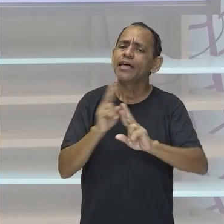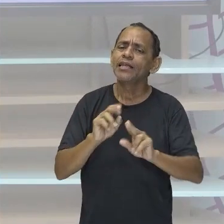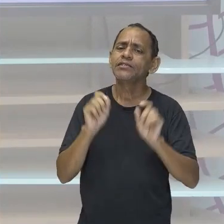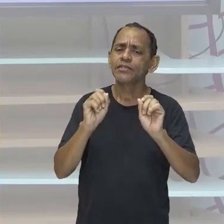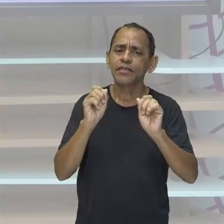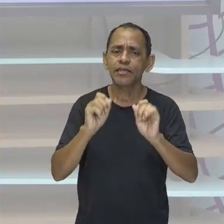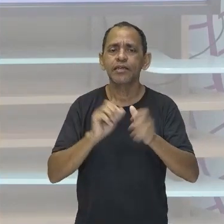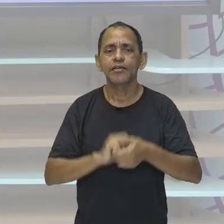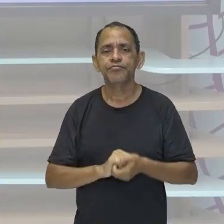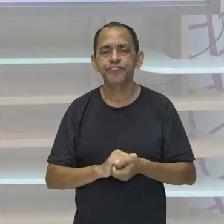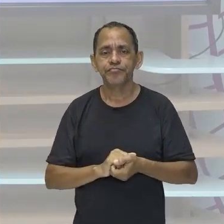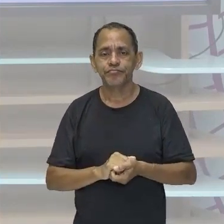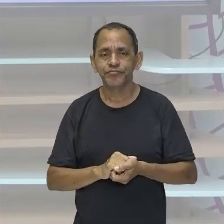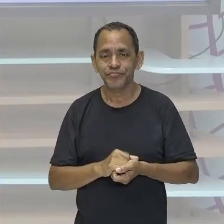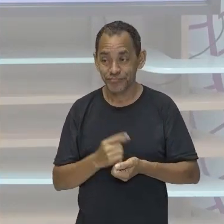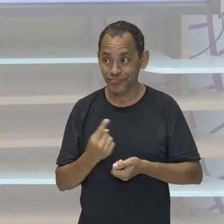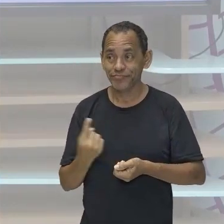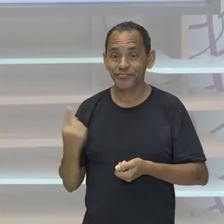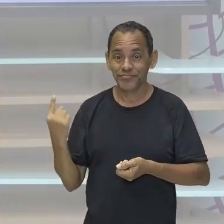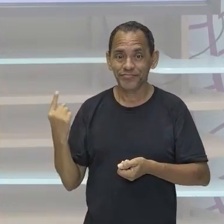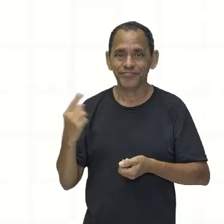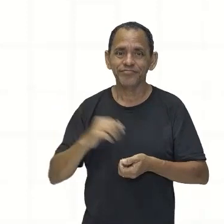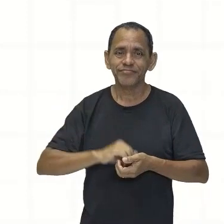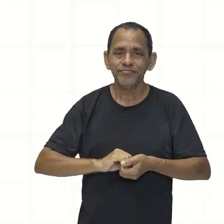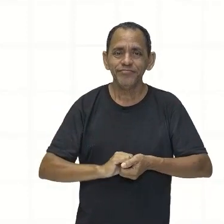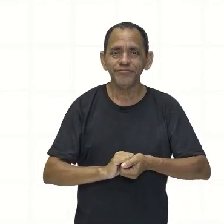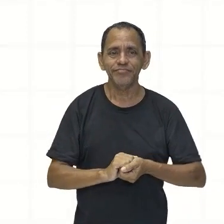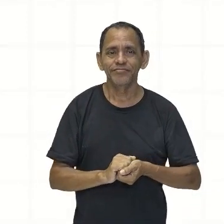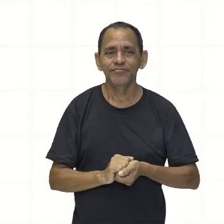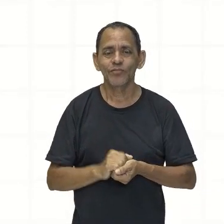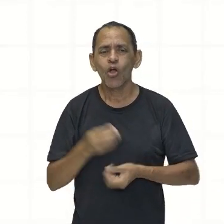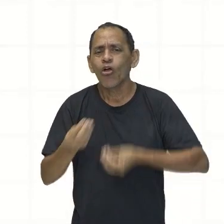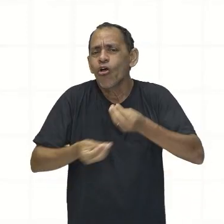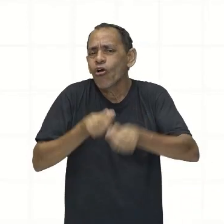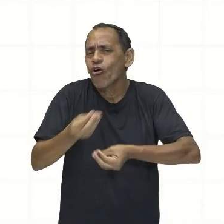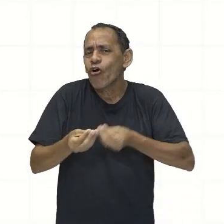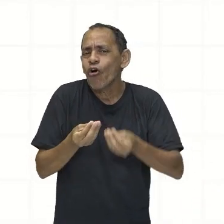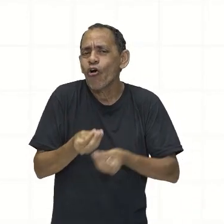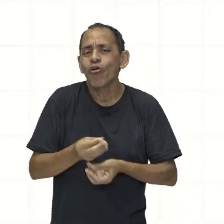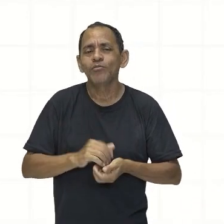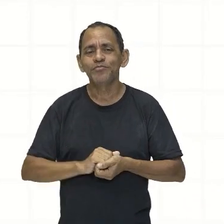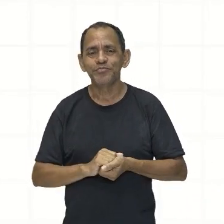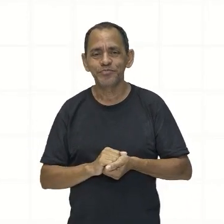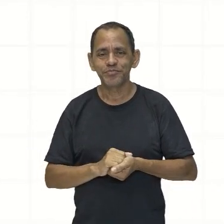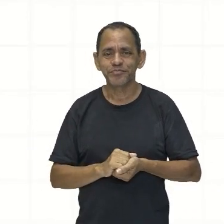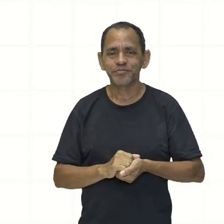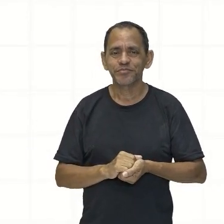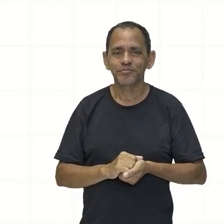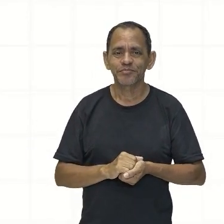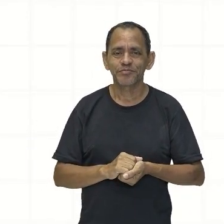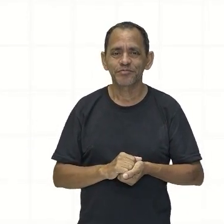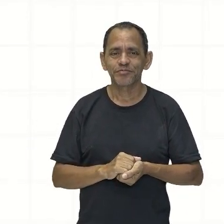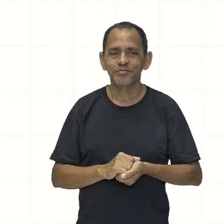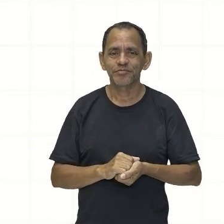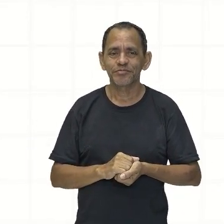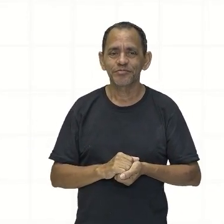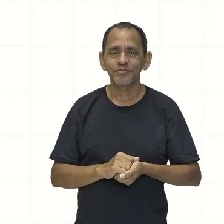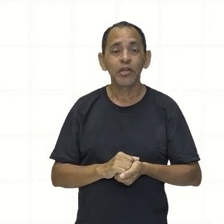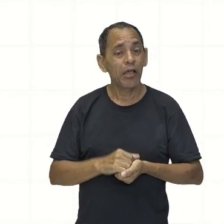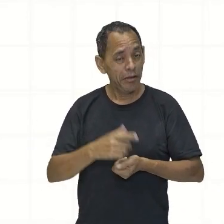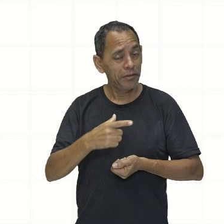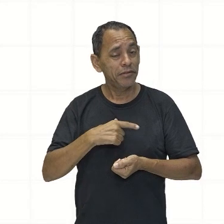está aqui conosco. Vamos ver aqui, olha só, como fazer esse tipo de coisa. Então, está aqui, ó. Então, existe